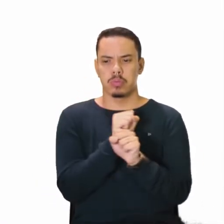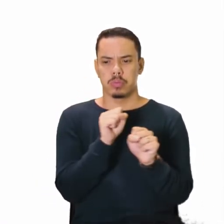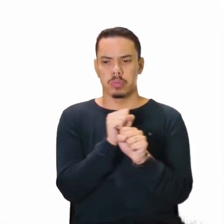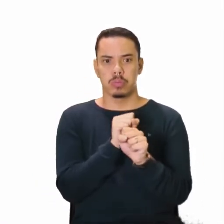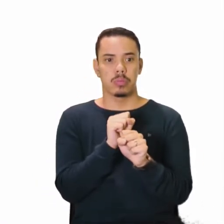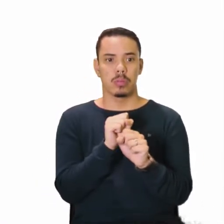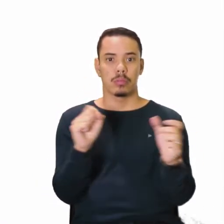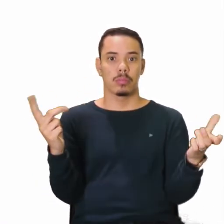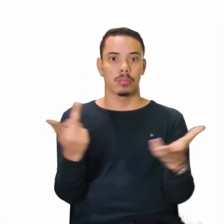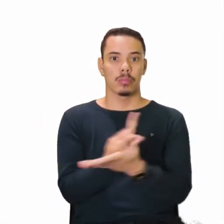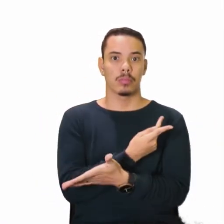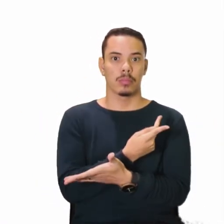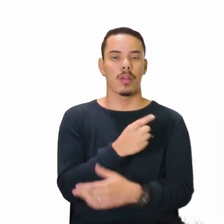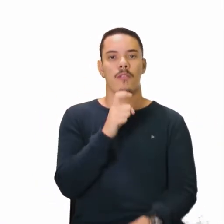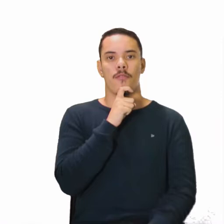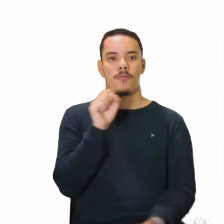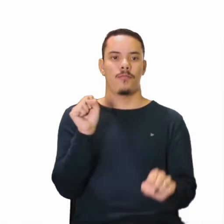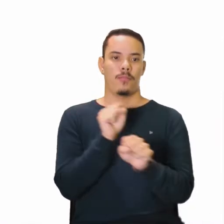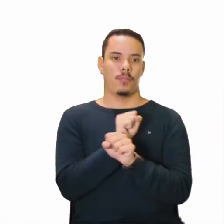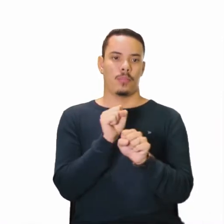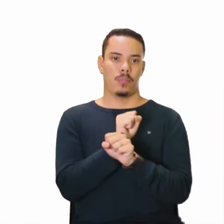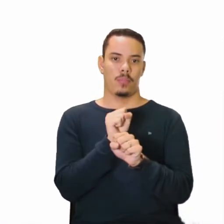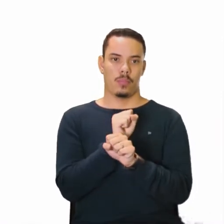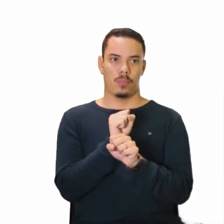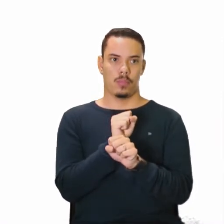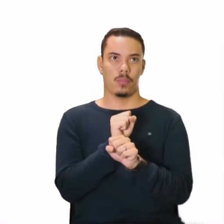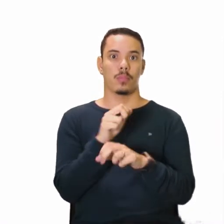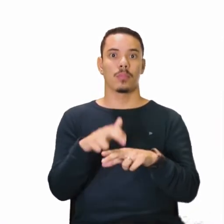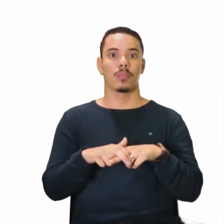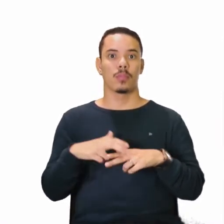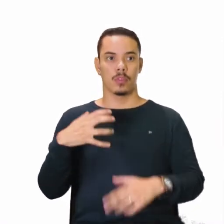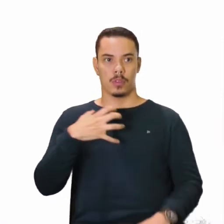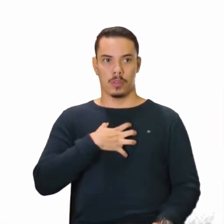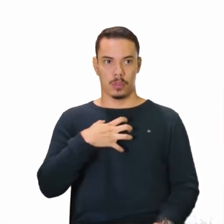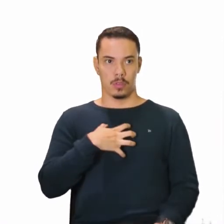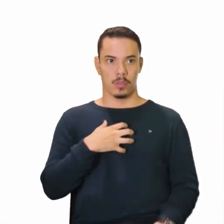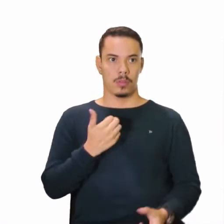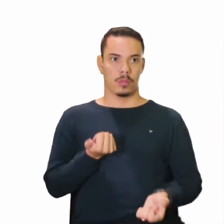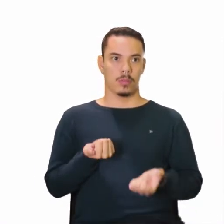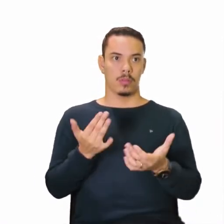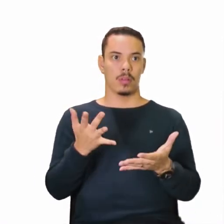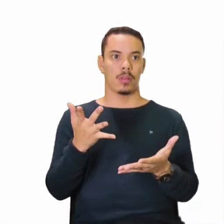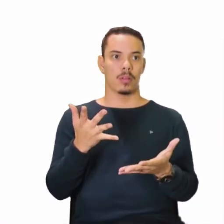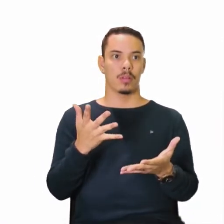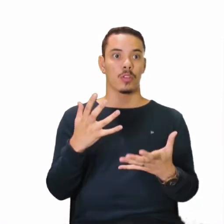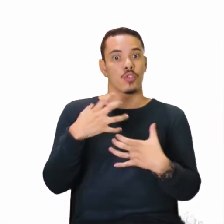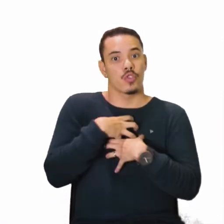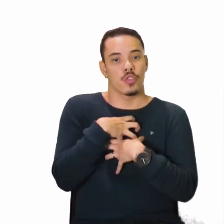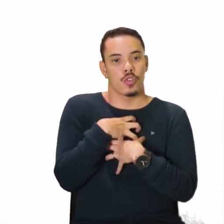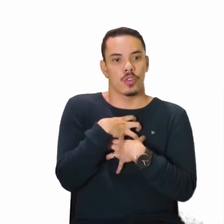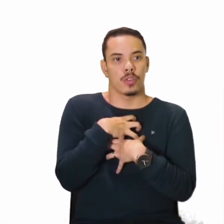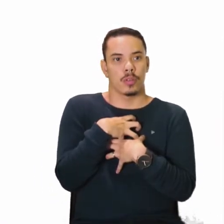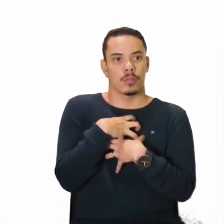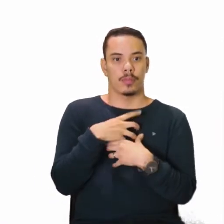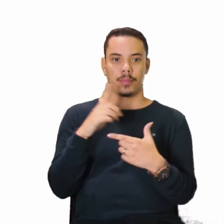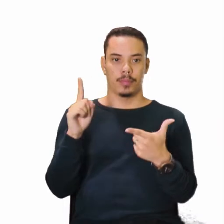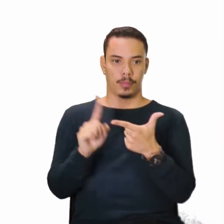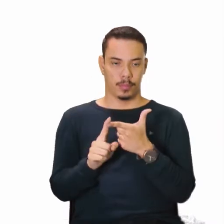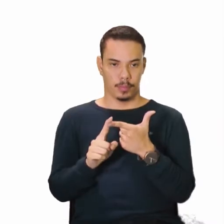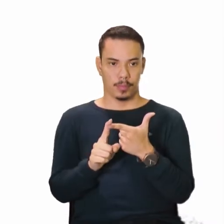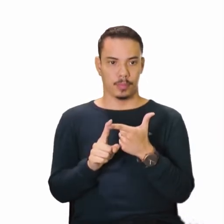foi a causa? De frio. Então, olha o sentido que dá de frio, o modo, frio. Segundo